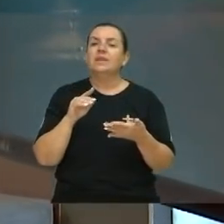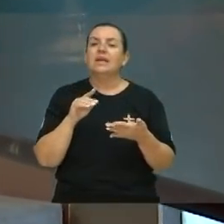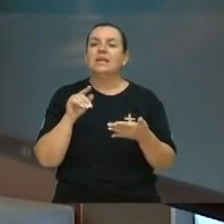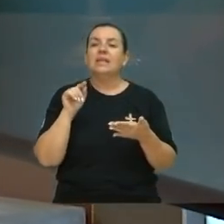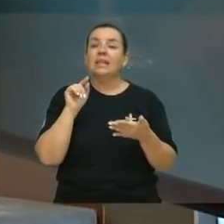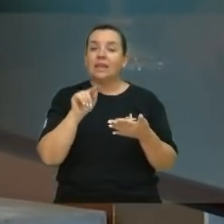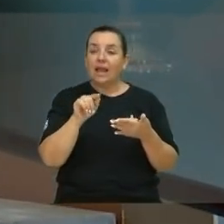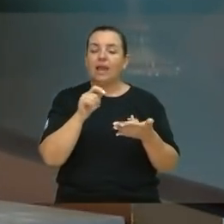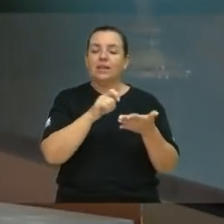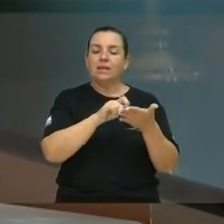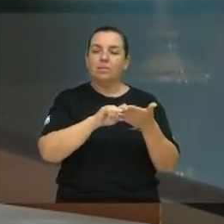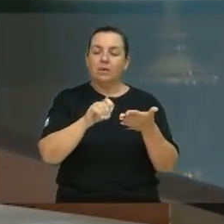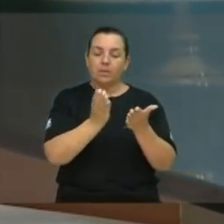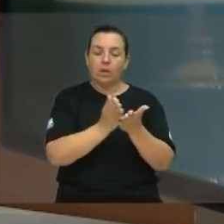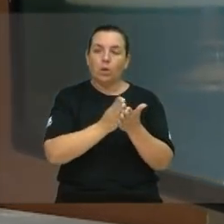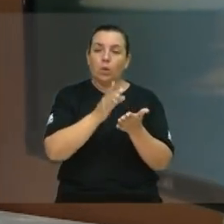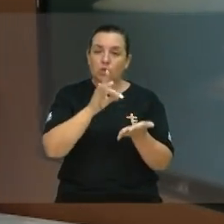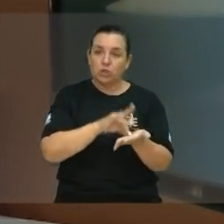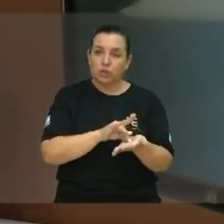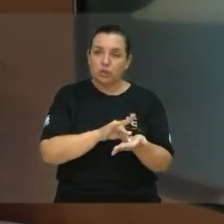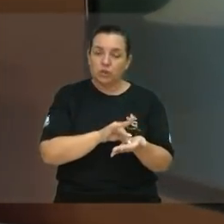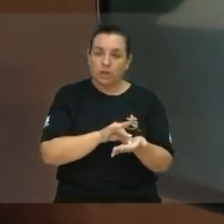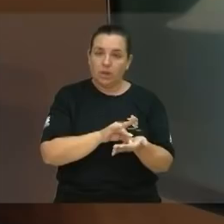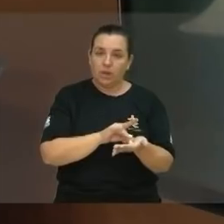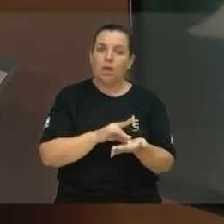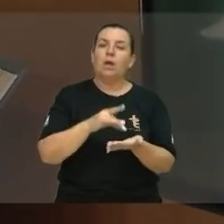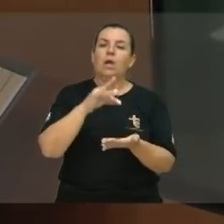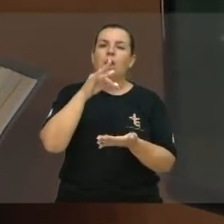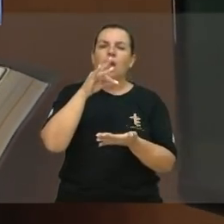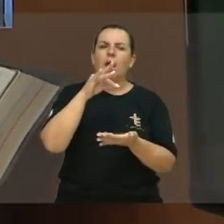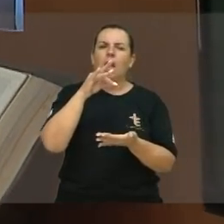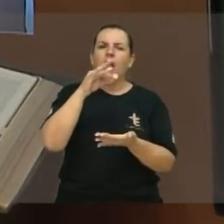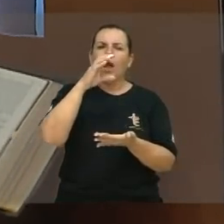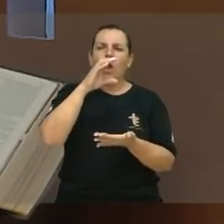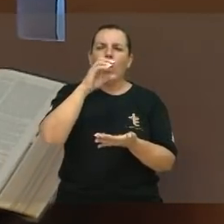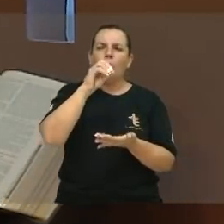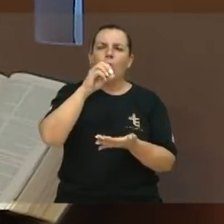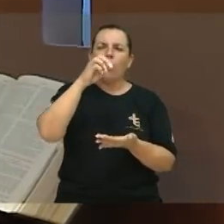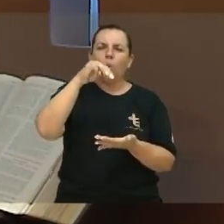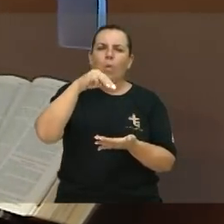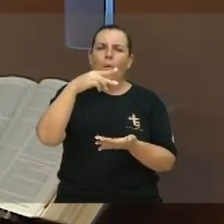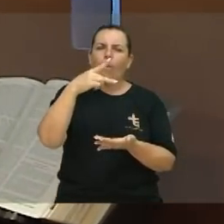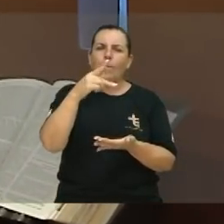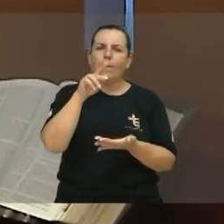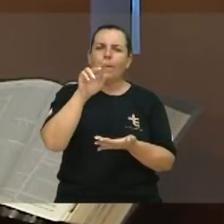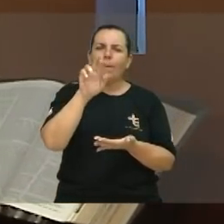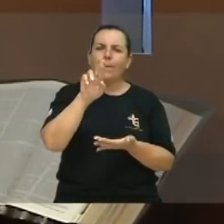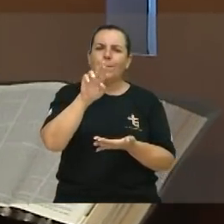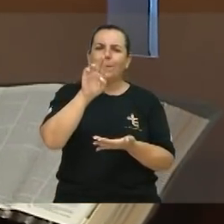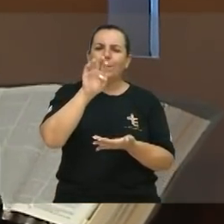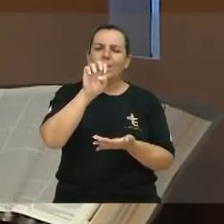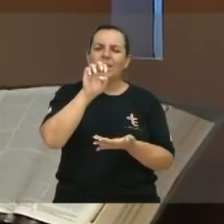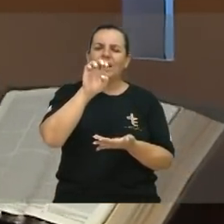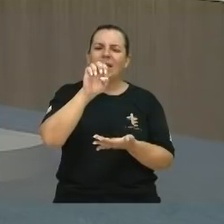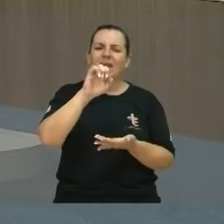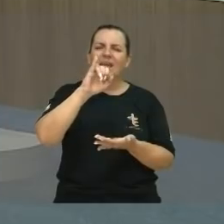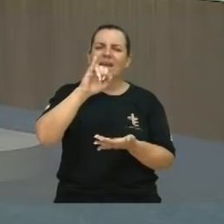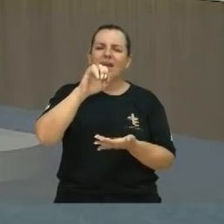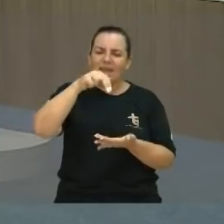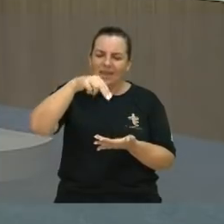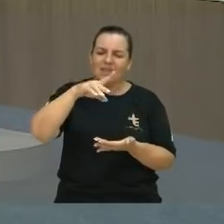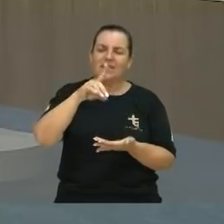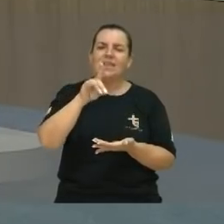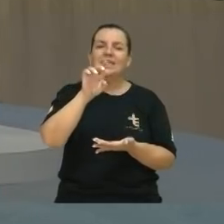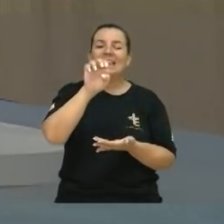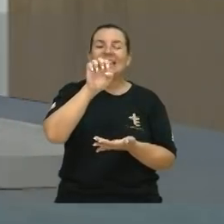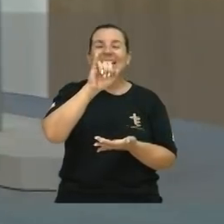está escrito assim como prender isso que vos deixei feito não sou bem para nossa